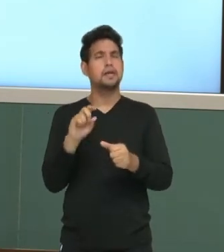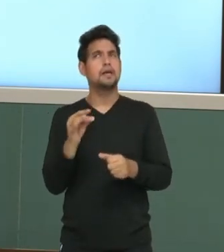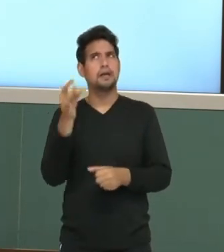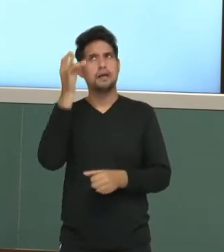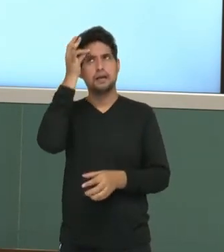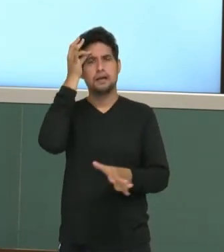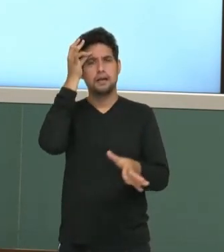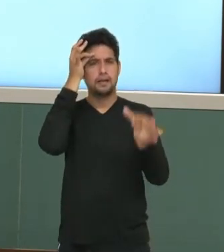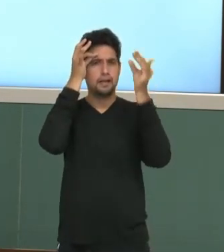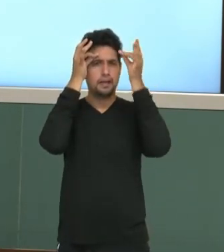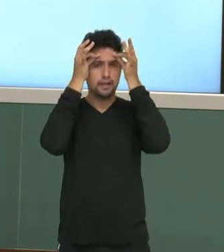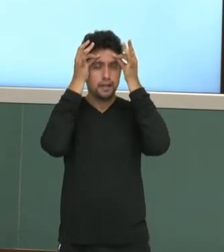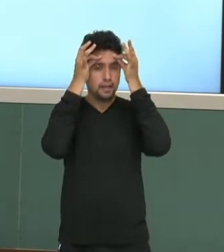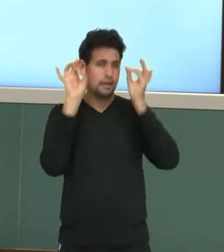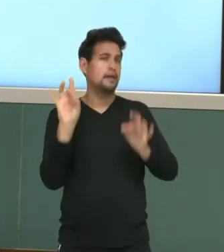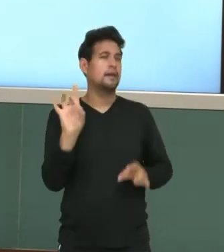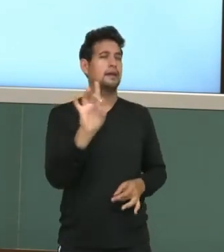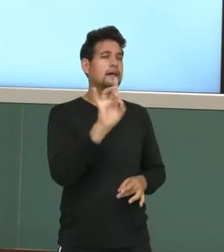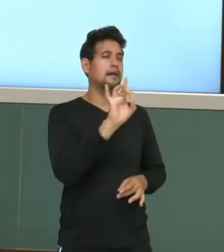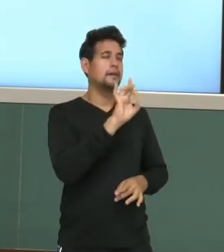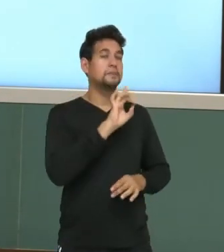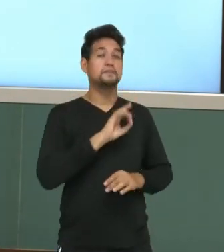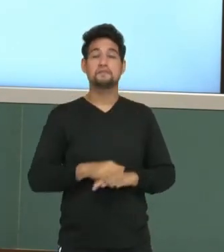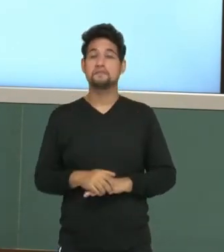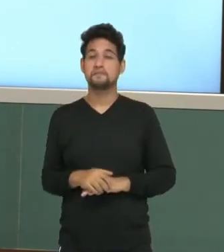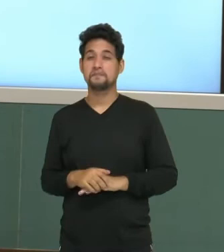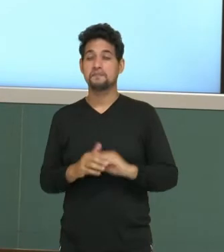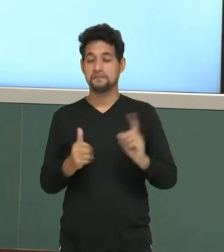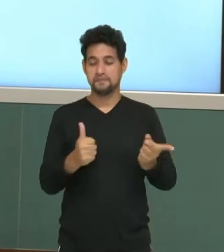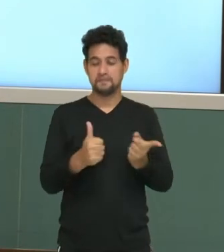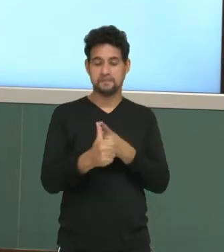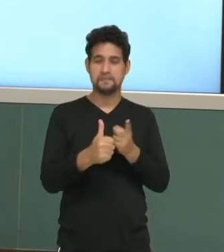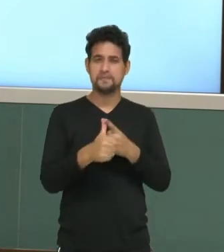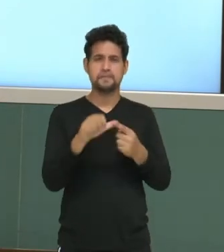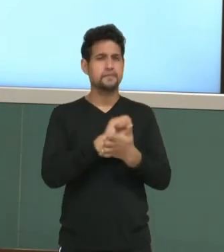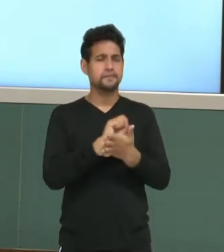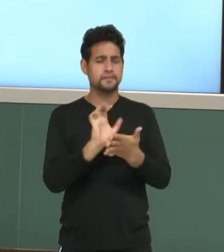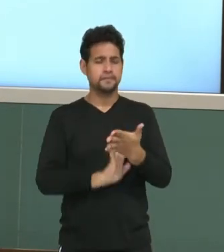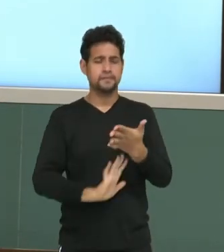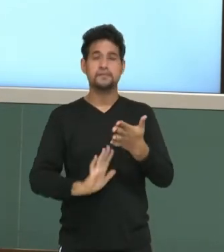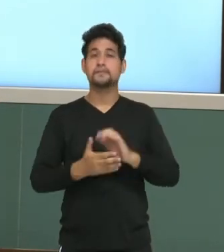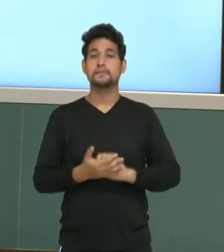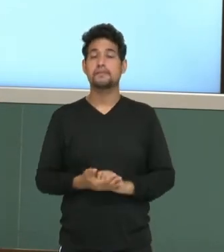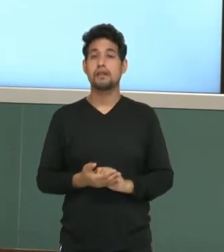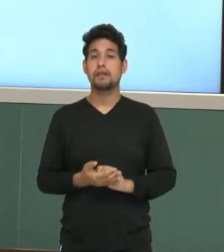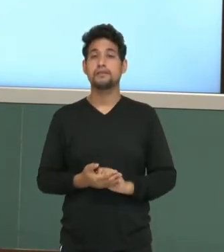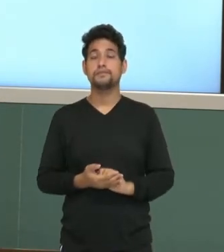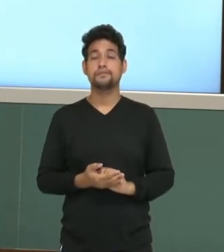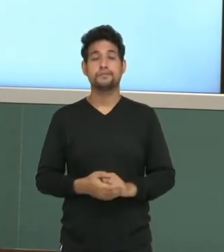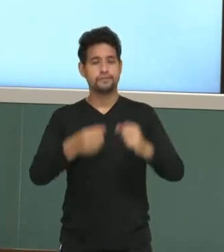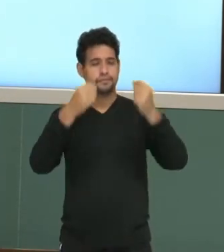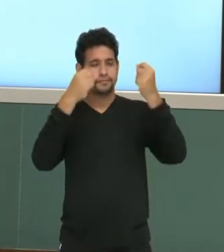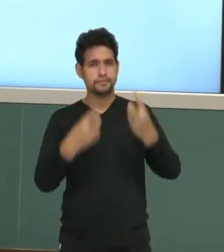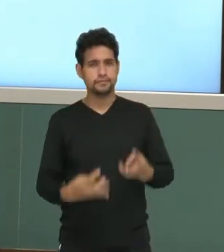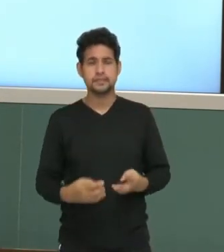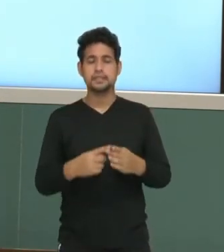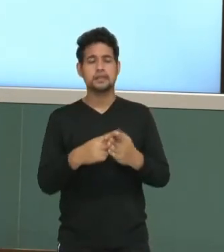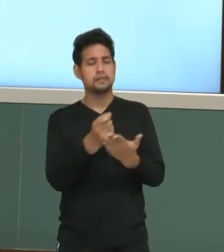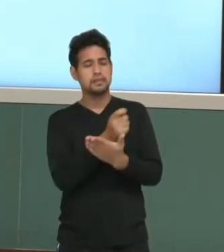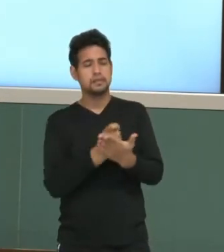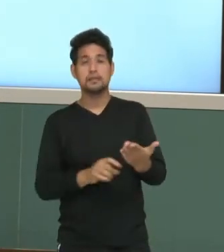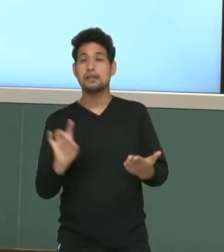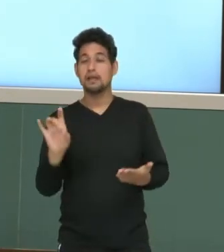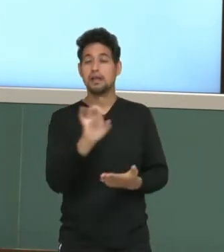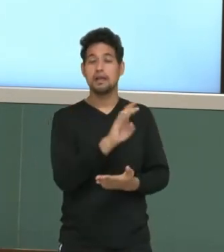lembrarmos cada uma delas. Então, nós vamos para a primeira atividade. Indique se o fenômeno descrito em cada frase